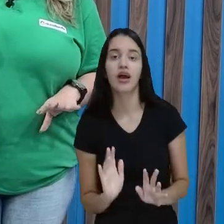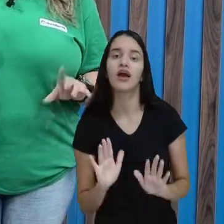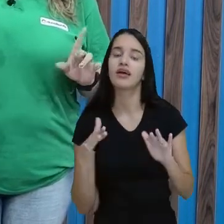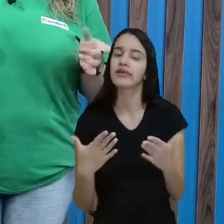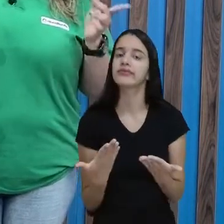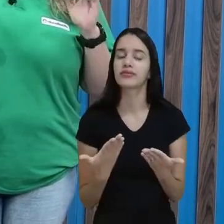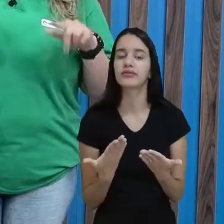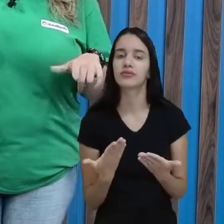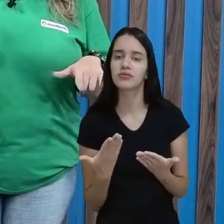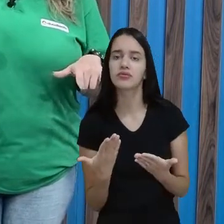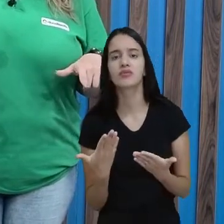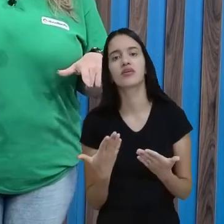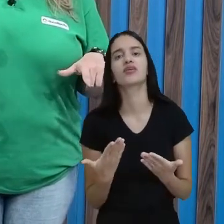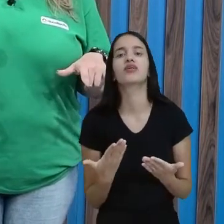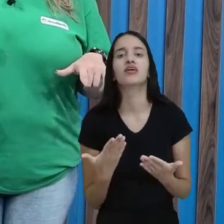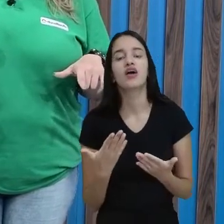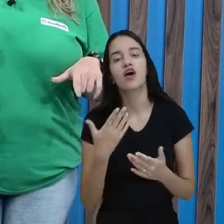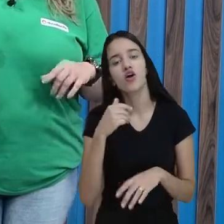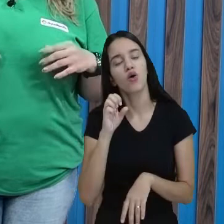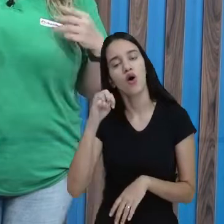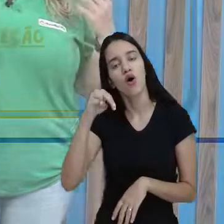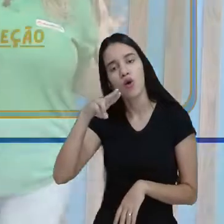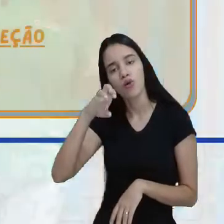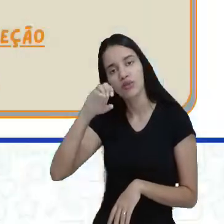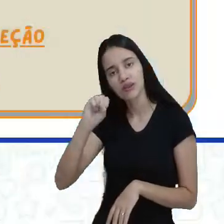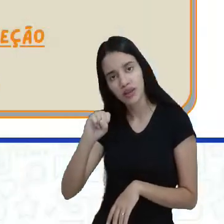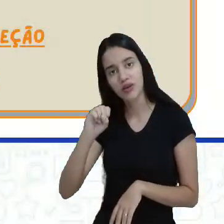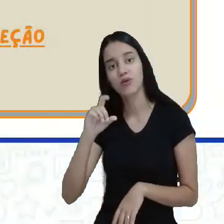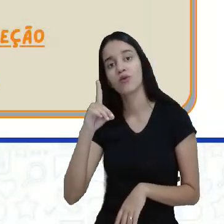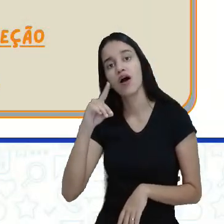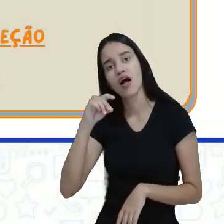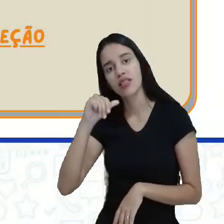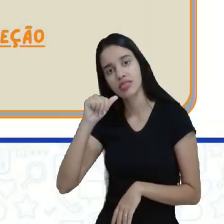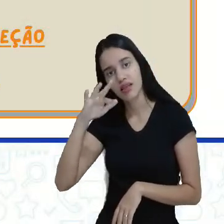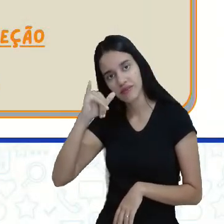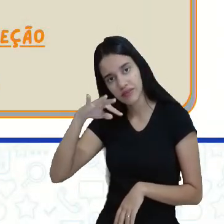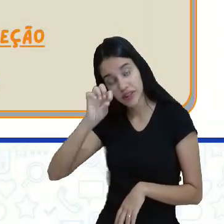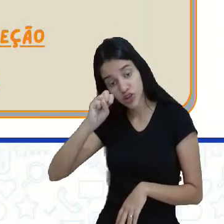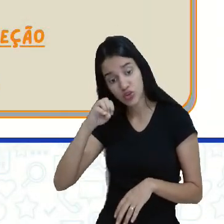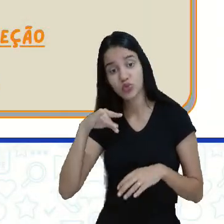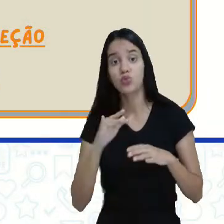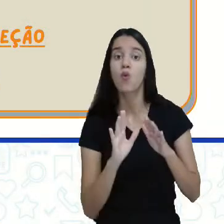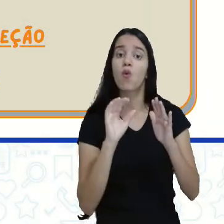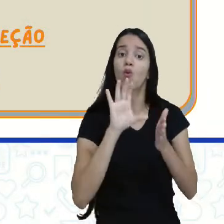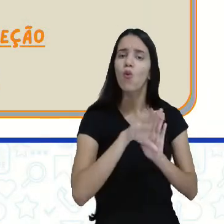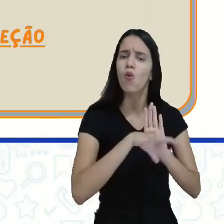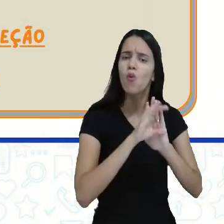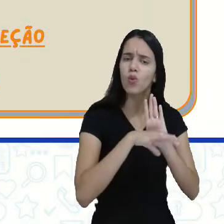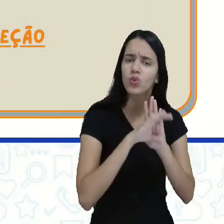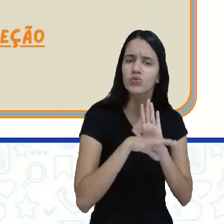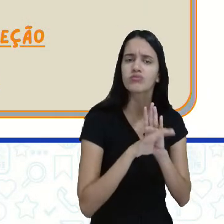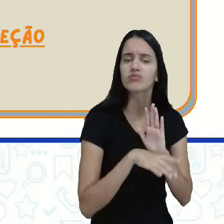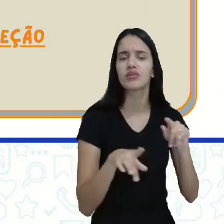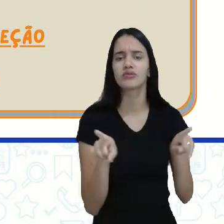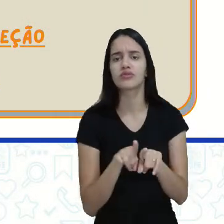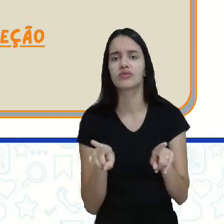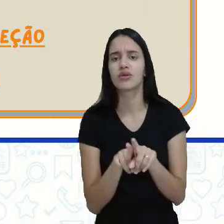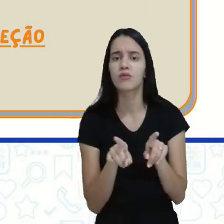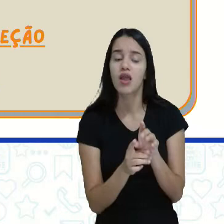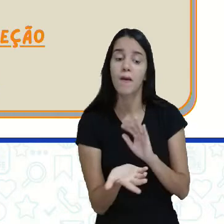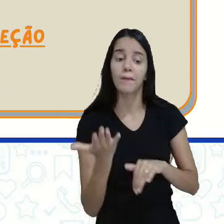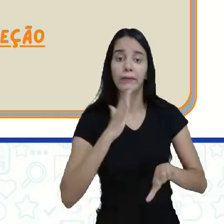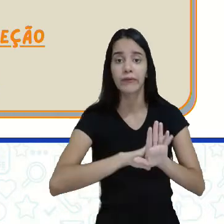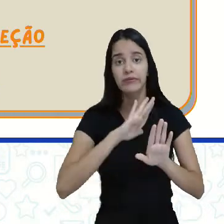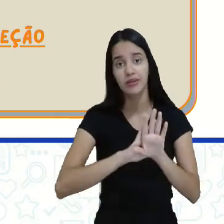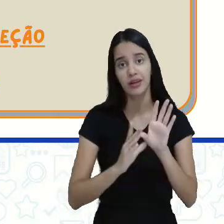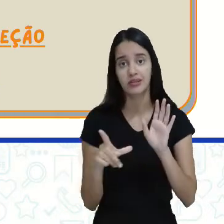Então, o neodarwinismo traz aí esse conceito de gene, hereditariedade e divisão celular por trás.